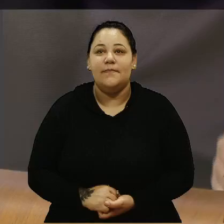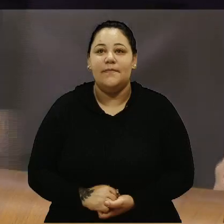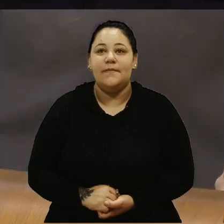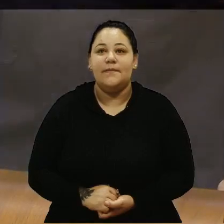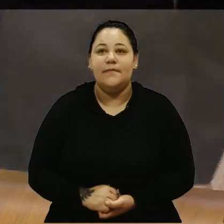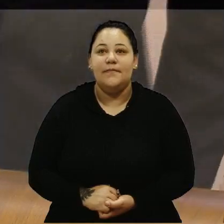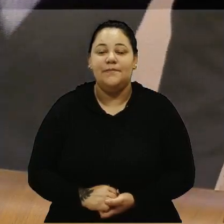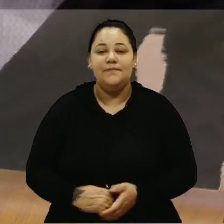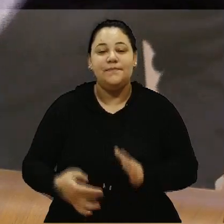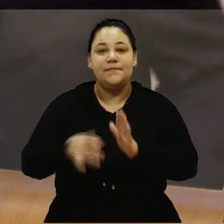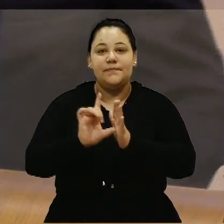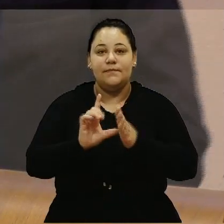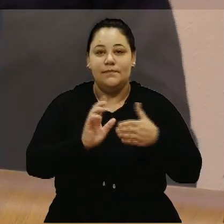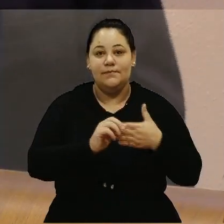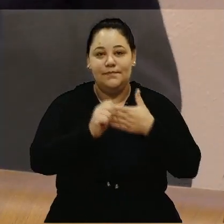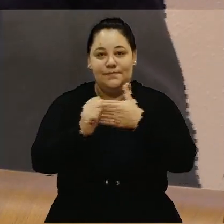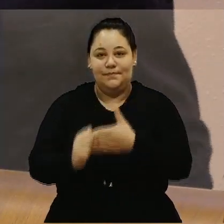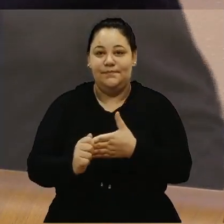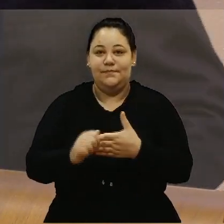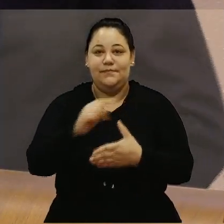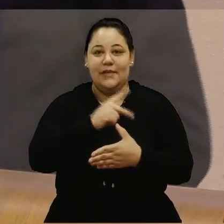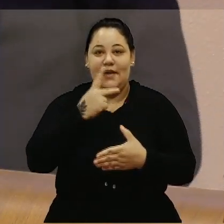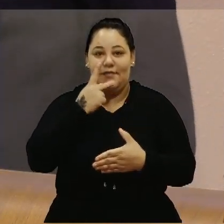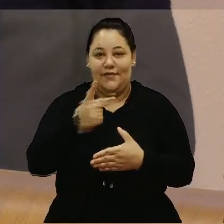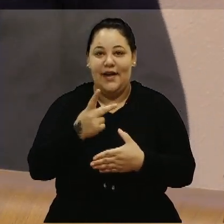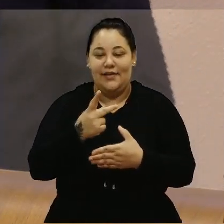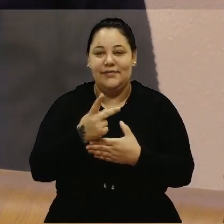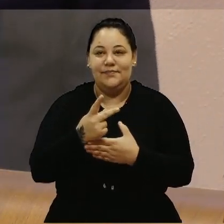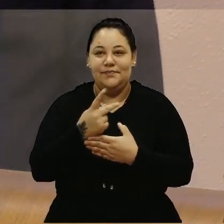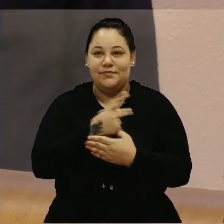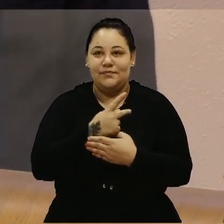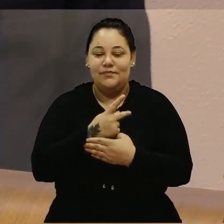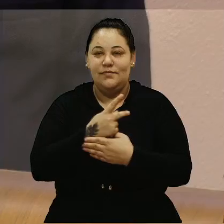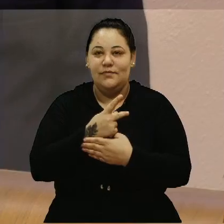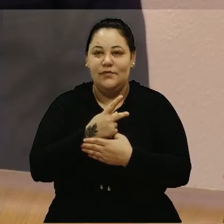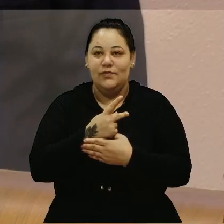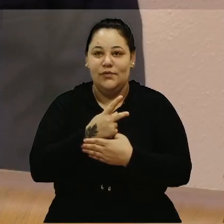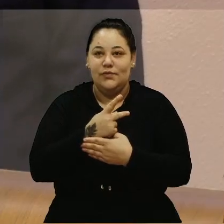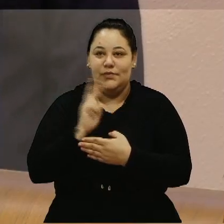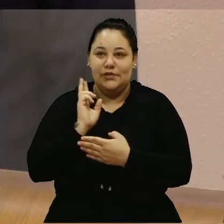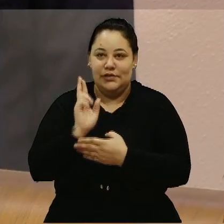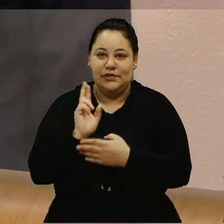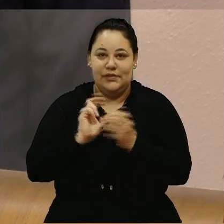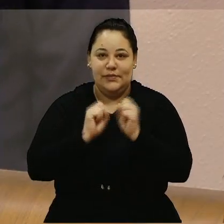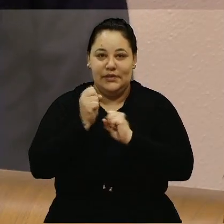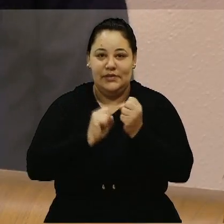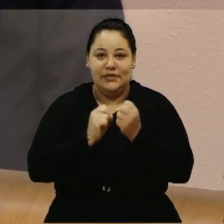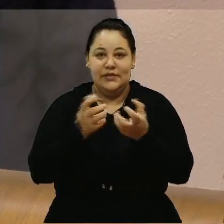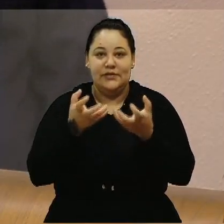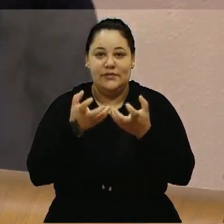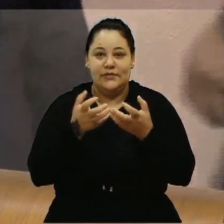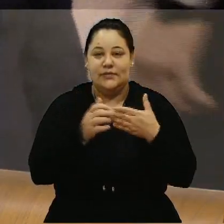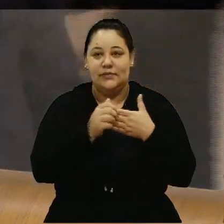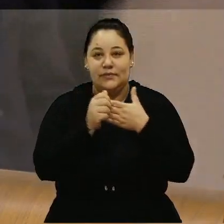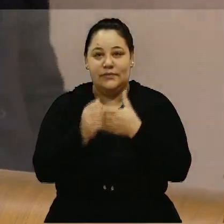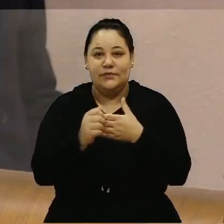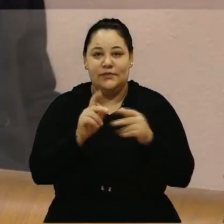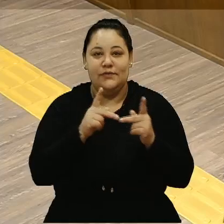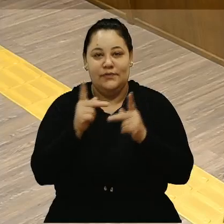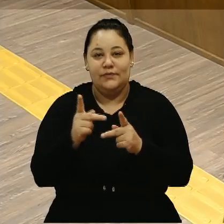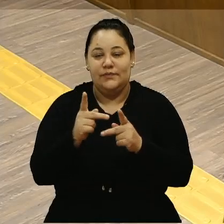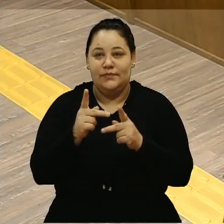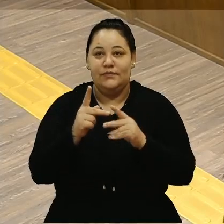Antes de acompanharmos a manifestação do CEO da empresa Autotrave, convido para assistirmos ao vídeo institucional